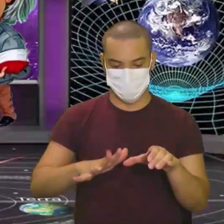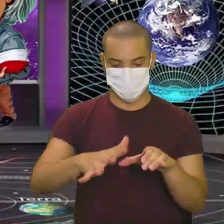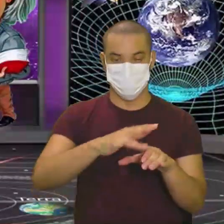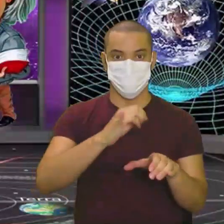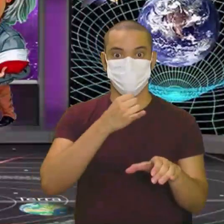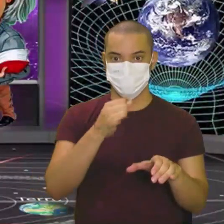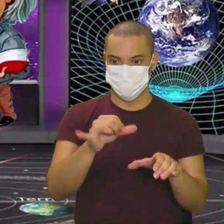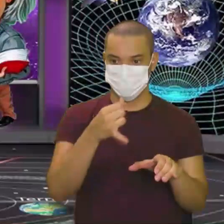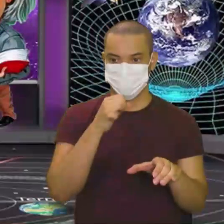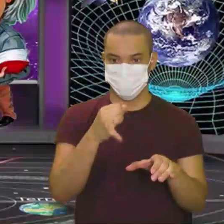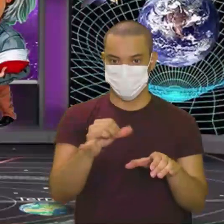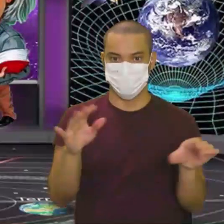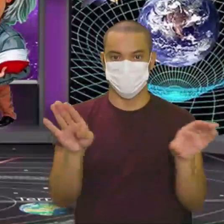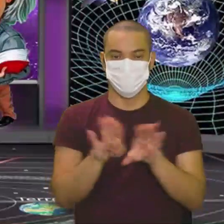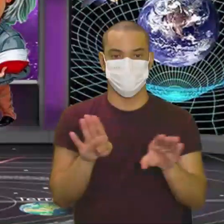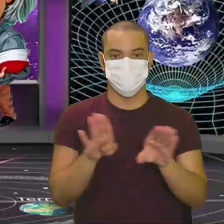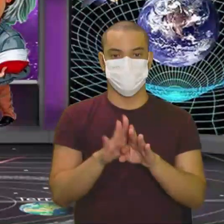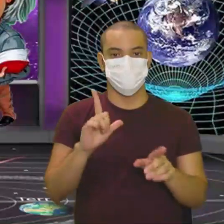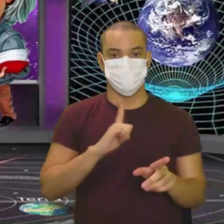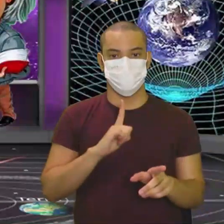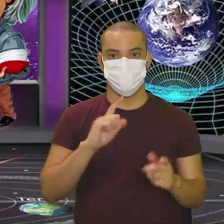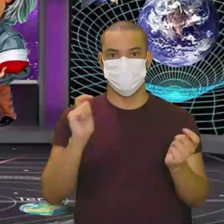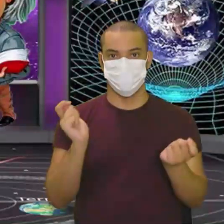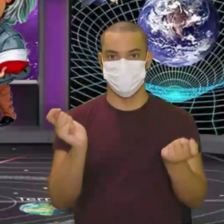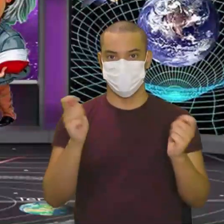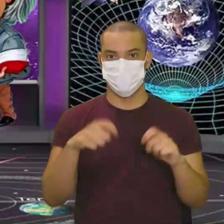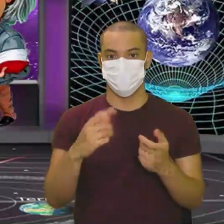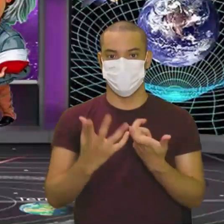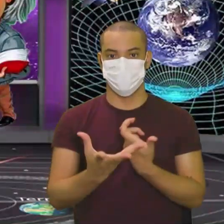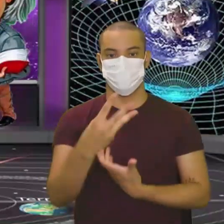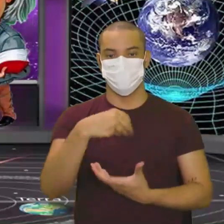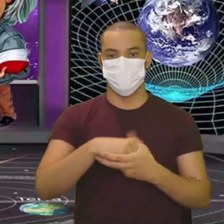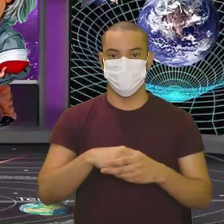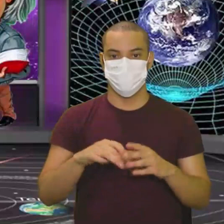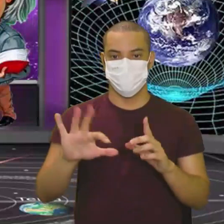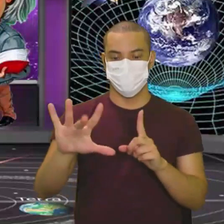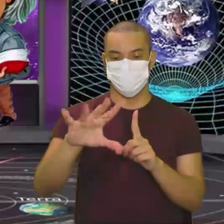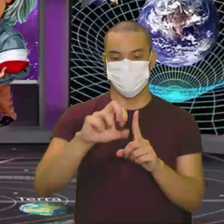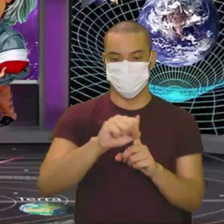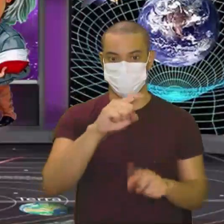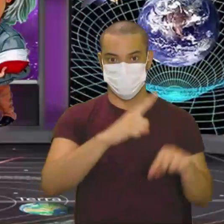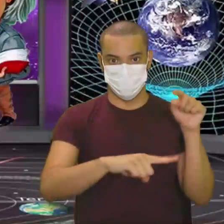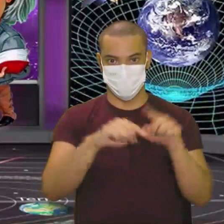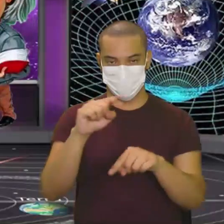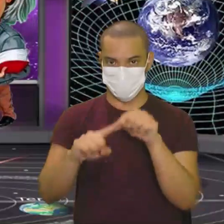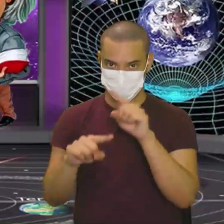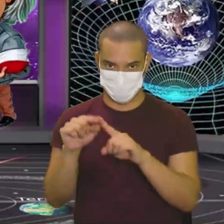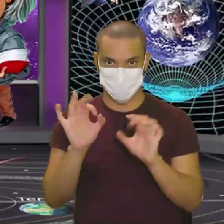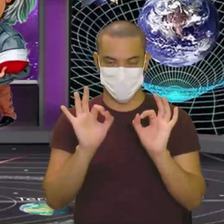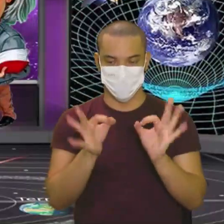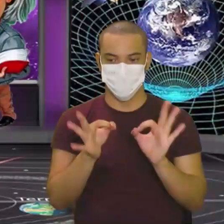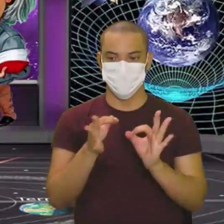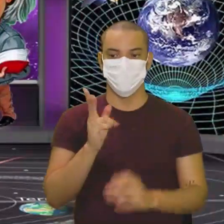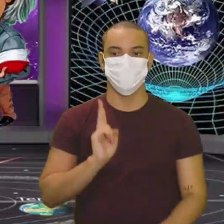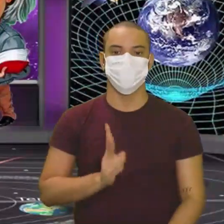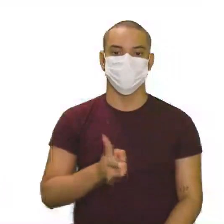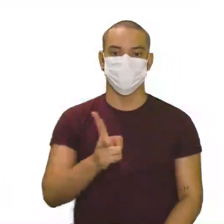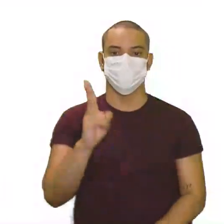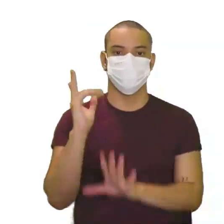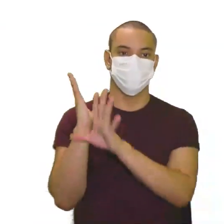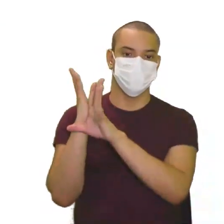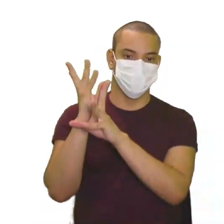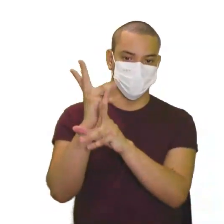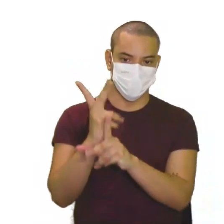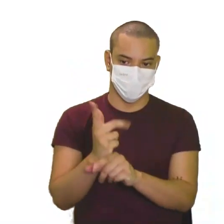então gerou campo magnético tem propriedade de atrair alguns tipos de materiais certo vamos continuar nossa